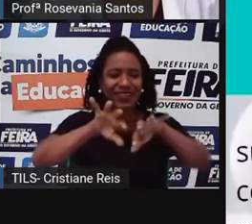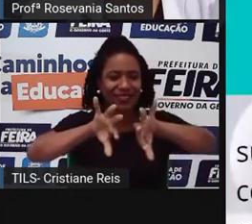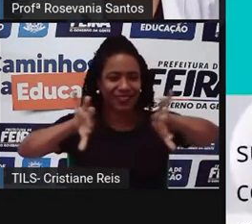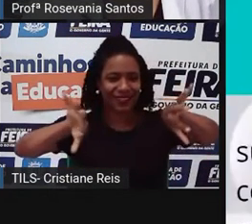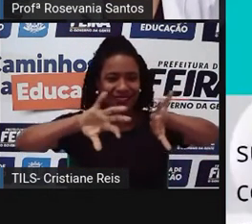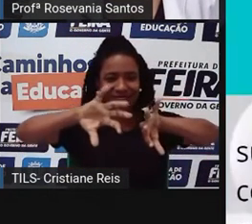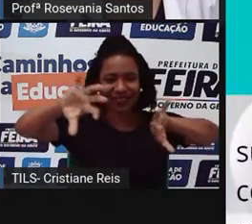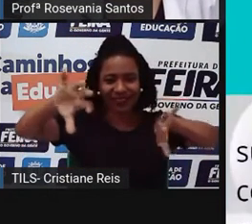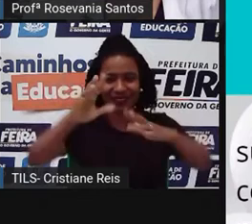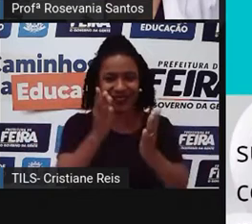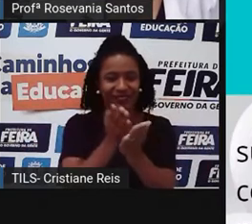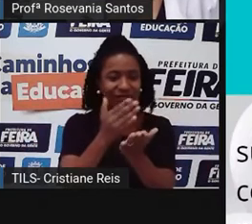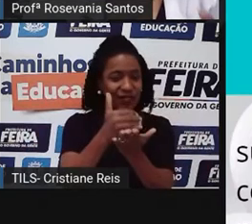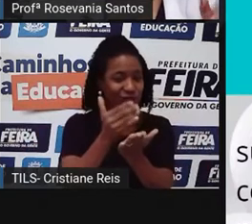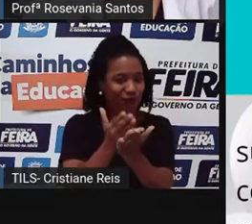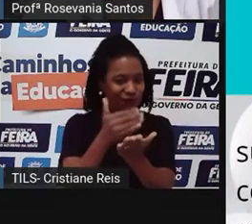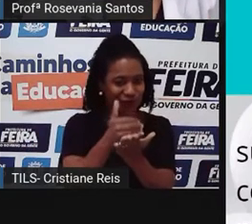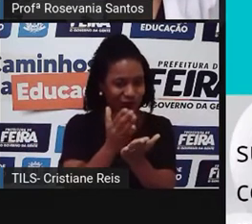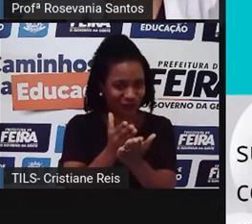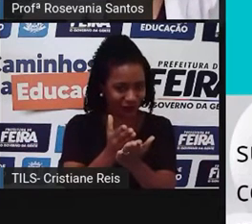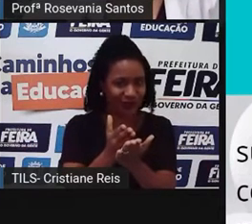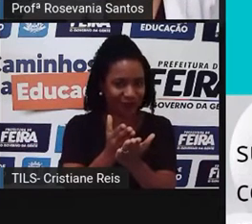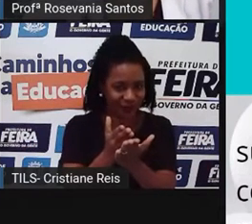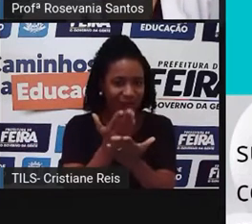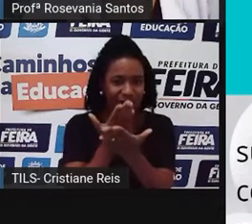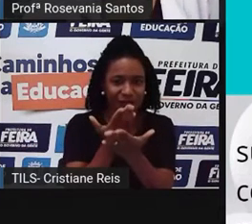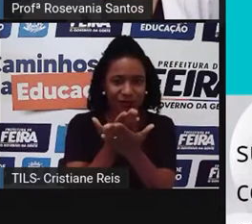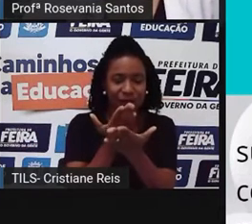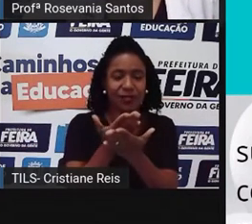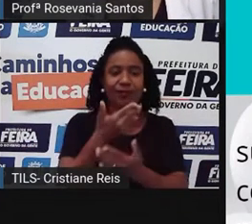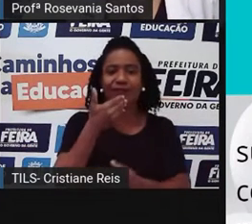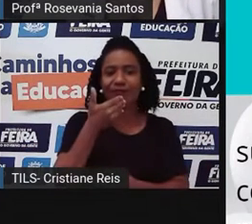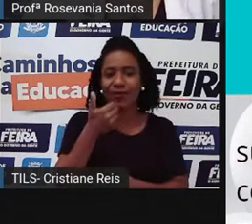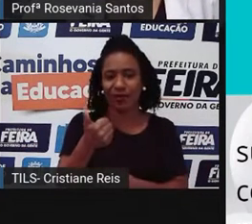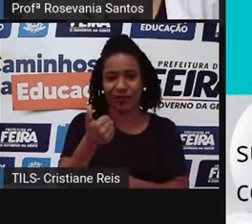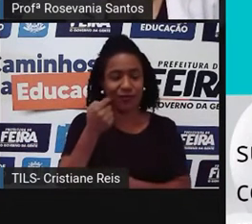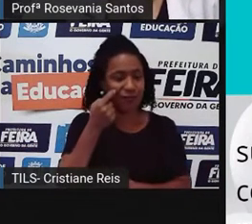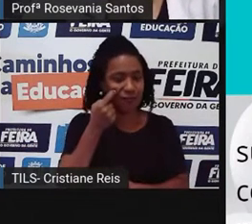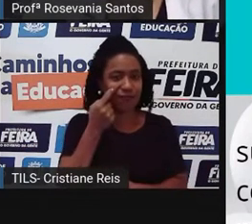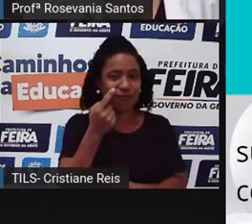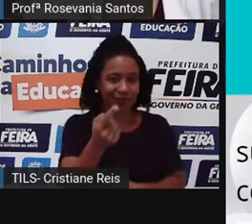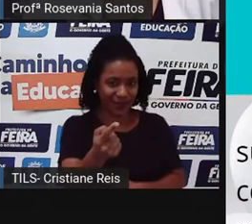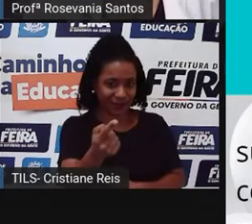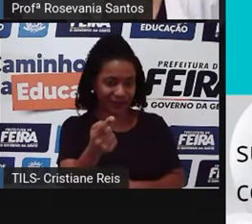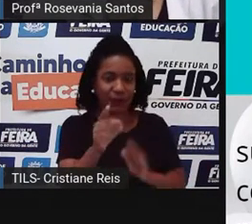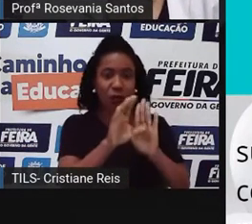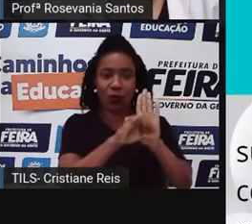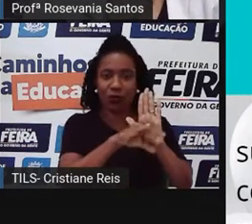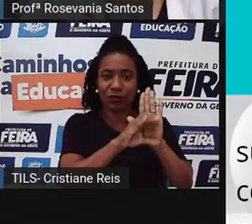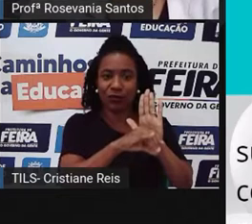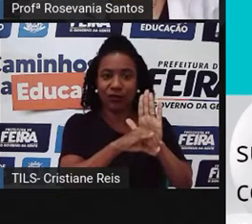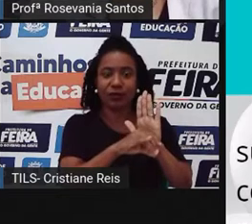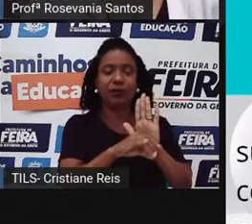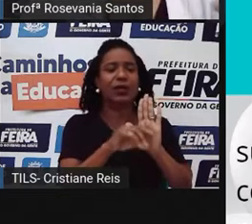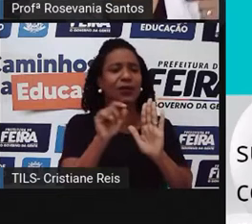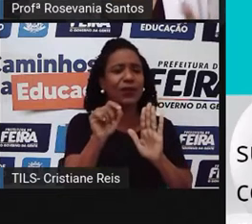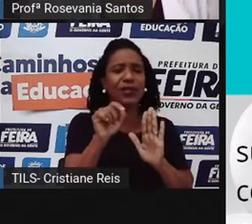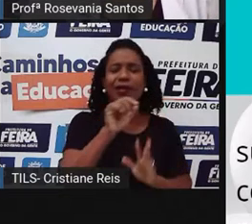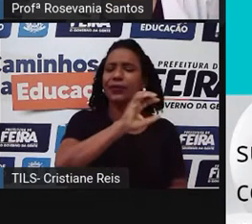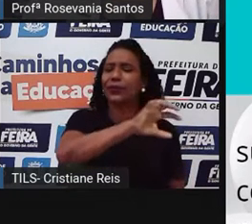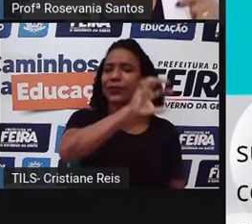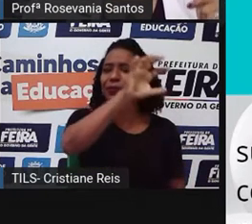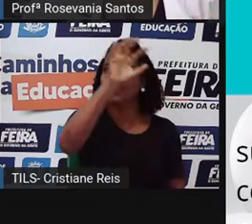né, você poder estudar. E aí a Pró colocou um conceitozinho aqui, né, referente a isto. Regionalizar